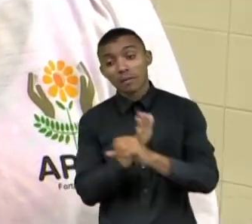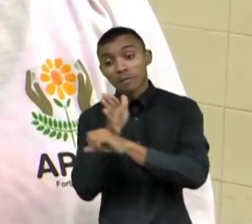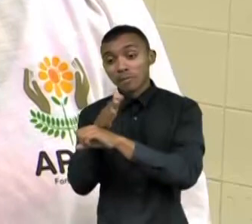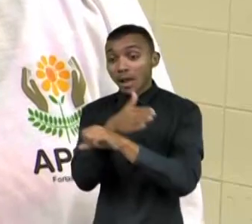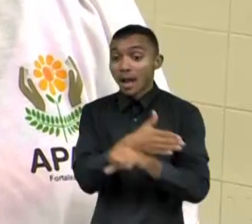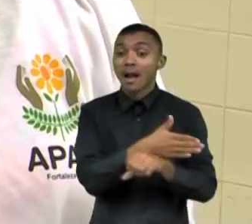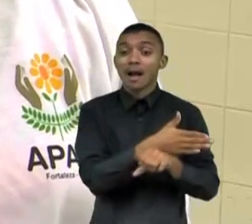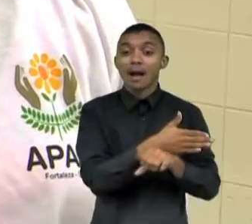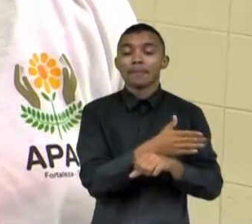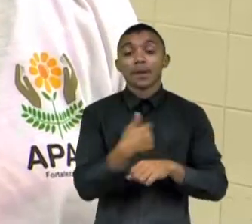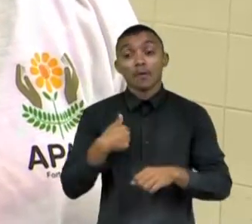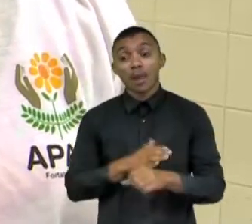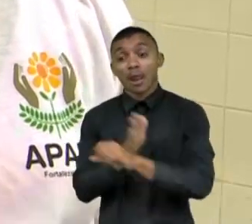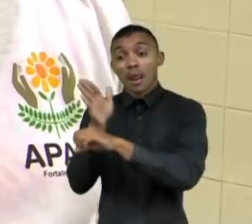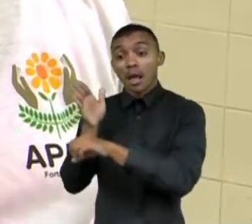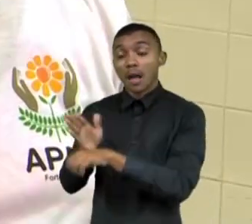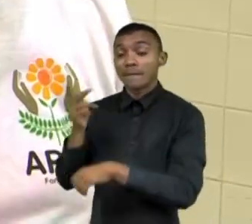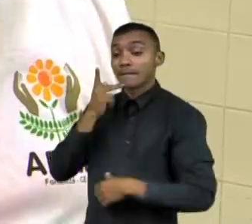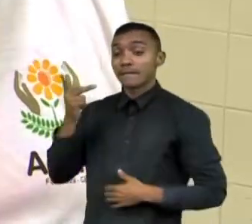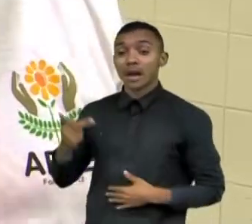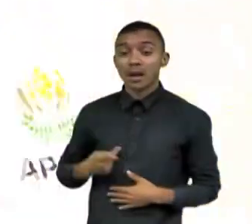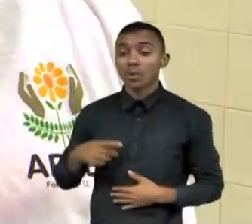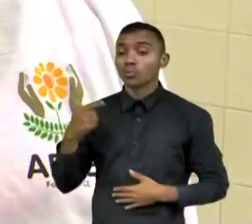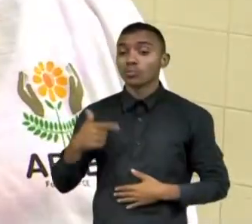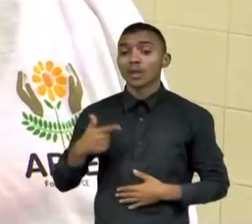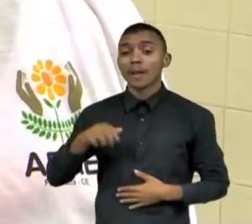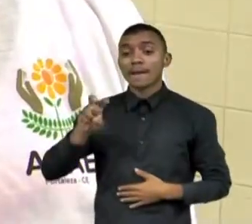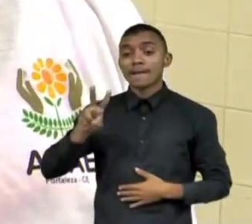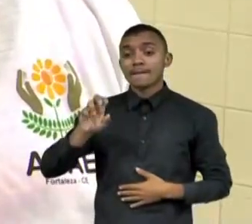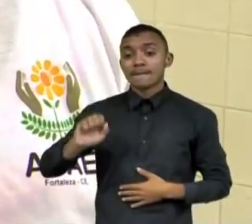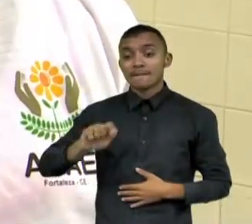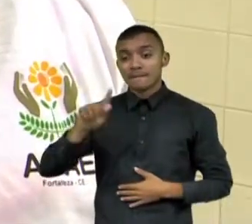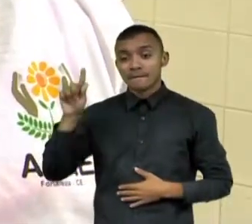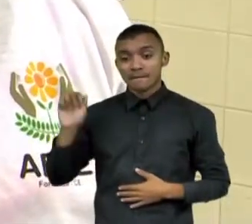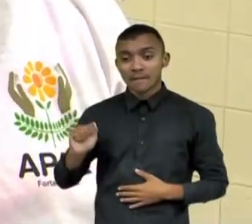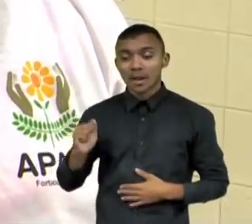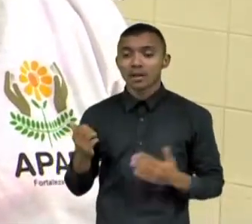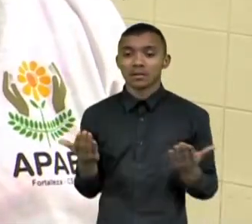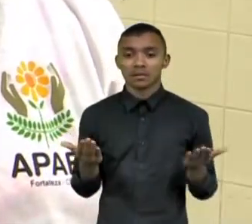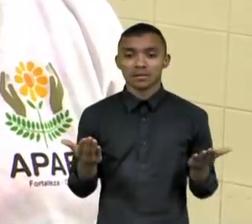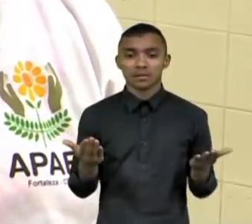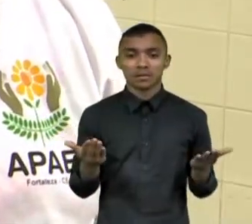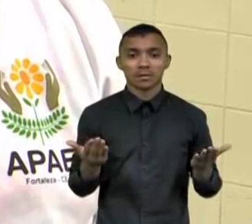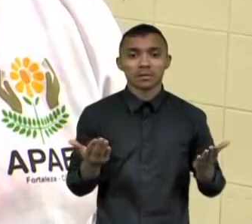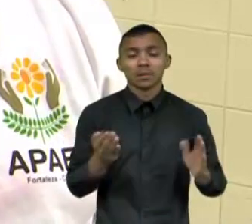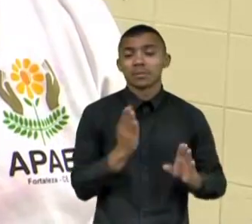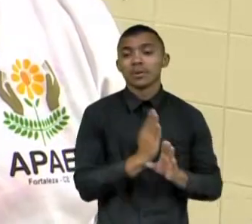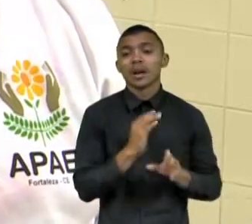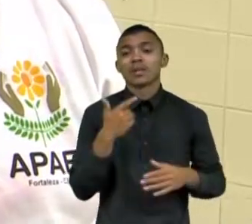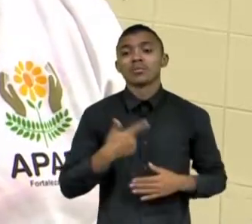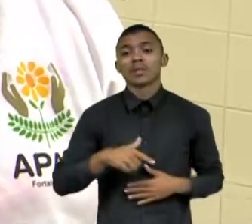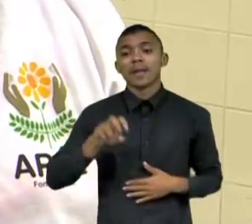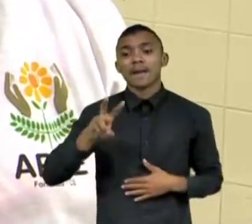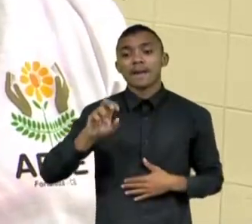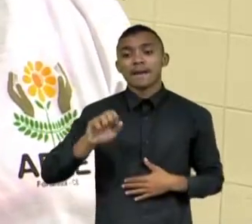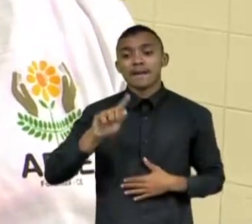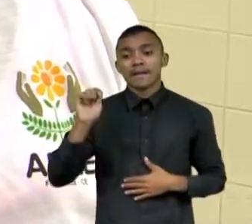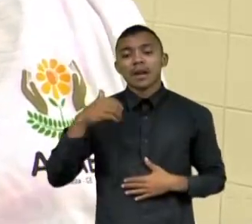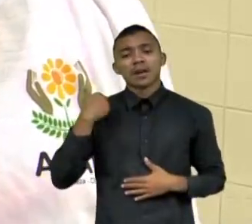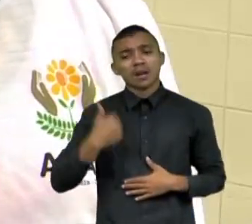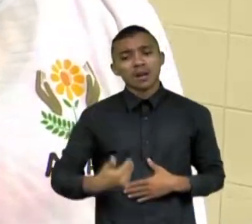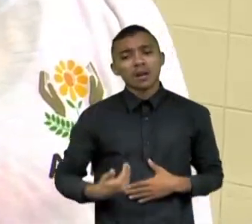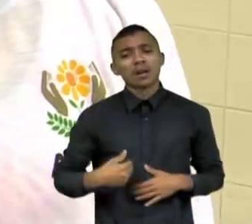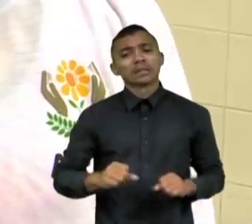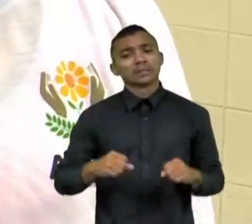né? Ela disse que não tinha uma vaga para mim. Ela botaram obstáculo, né? Porque não tinha mais vaga para mim. Só que aí,